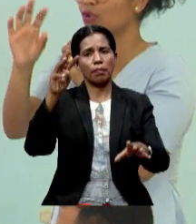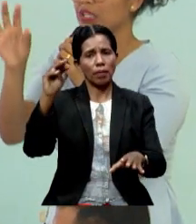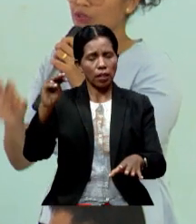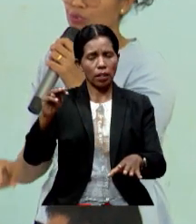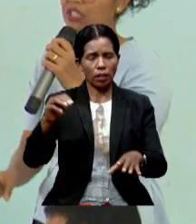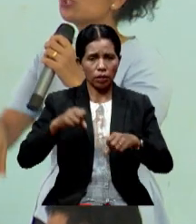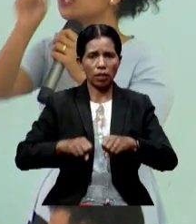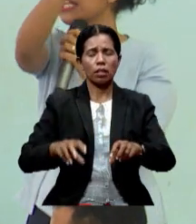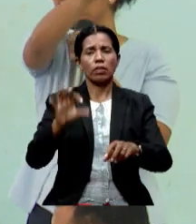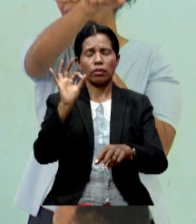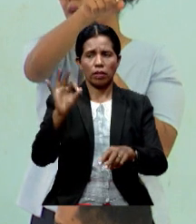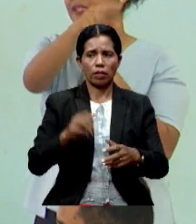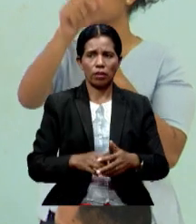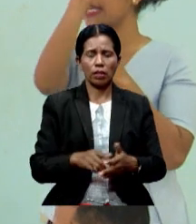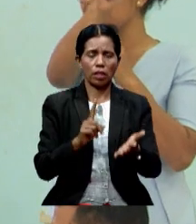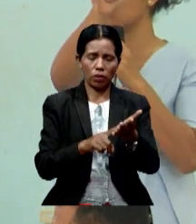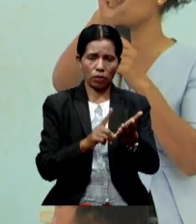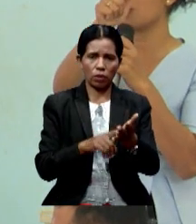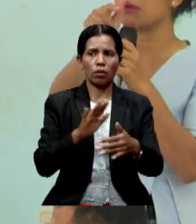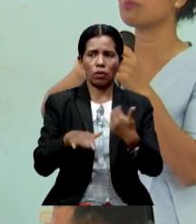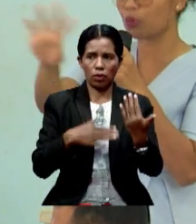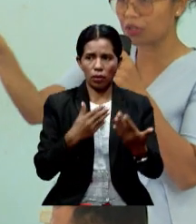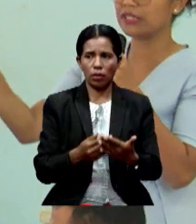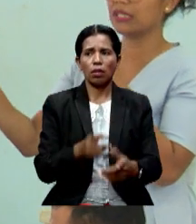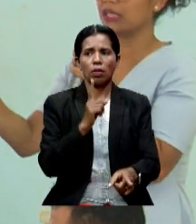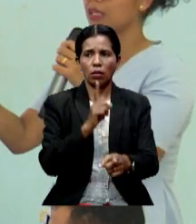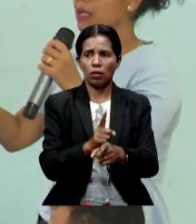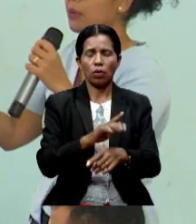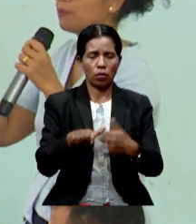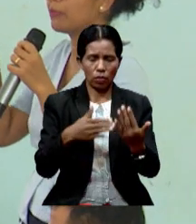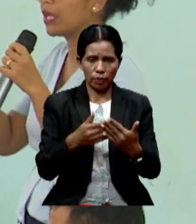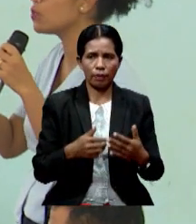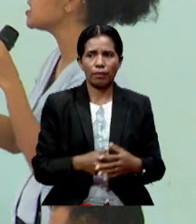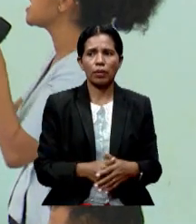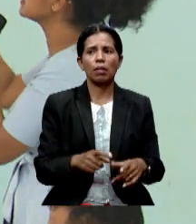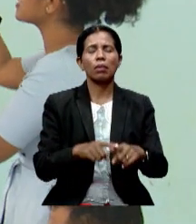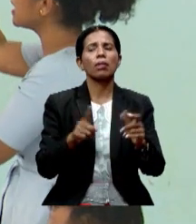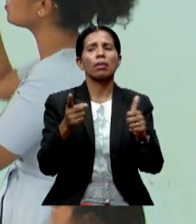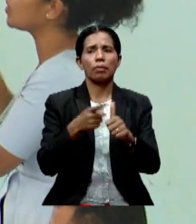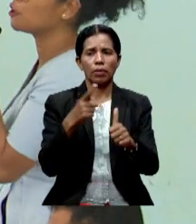junto ao nosso leve estudo. Escute que leva. Certeza ao nosso leva, boa coisa. Mas primeiro,